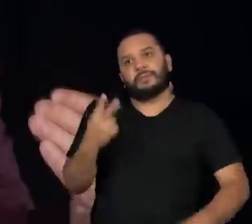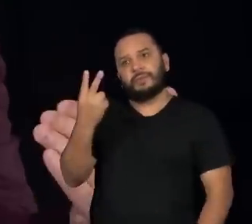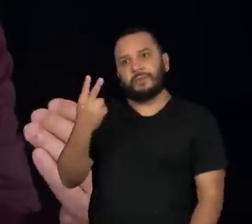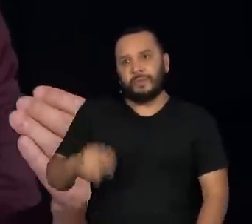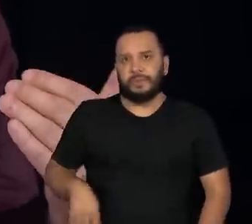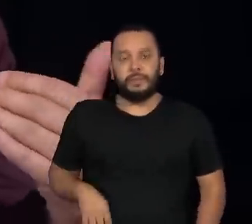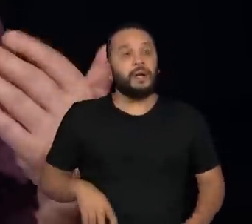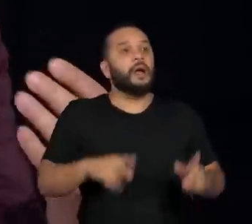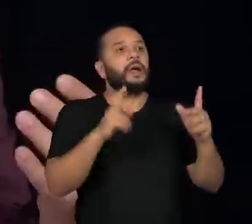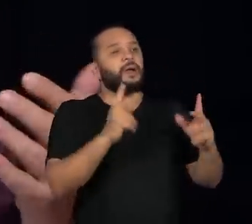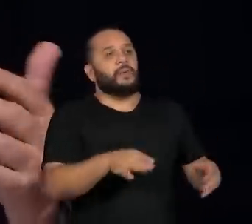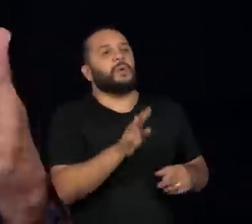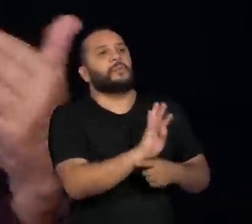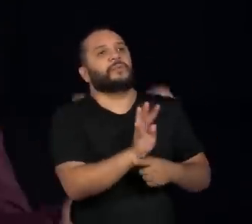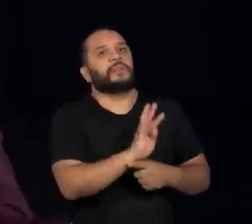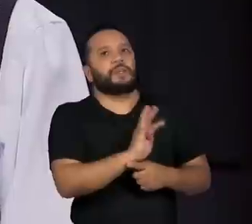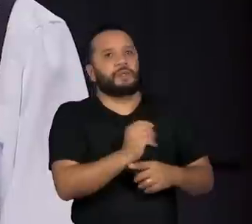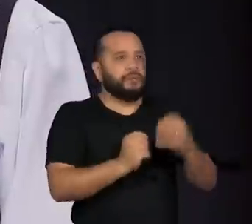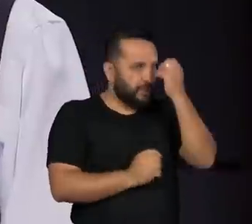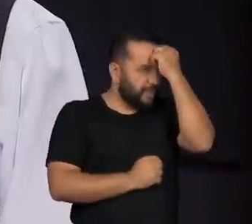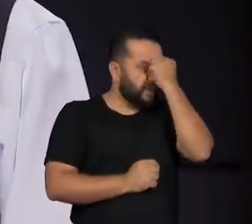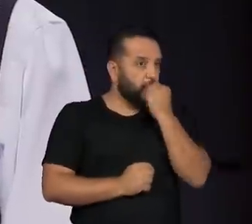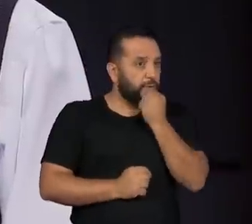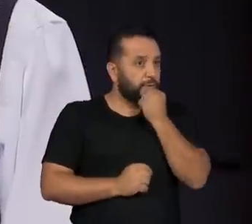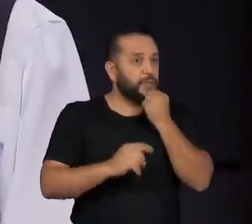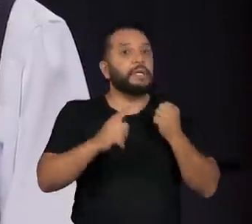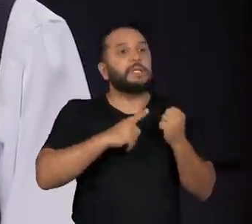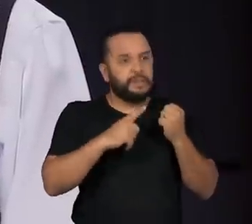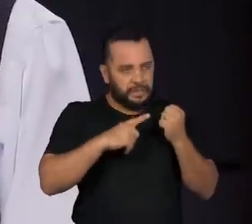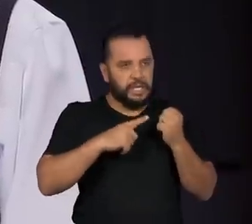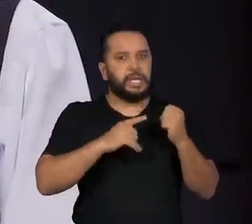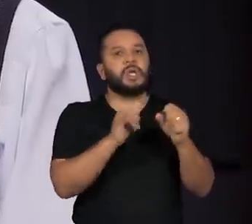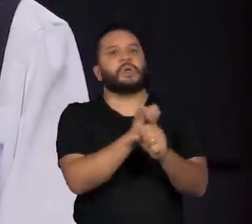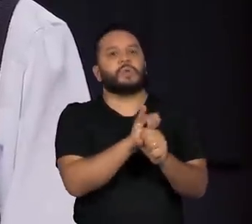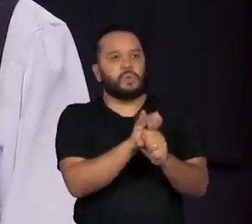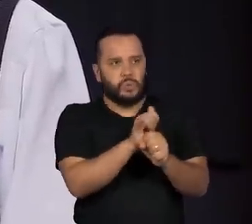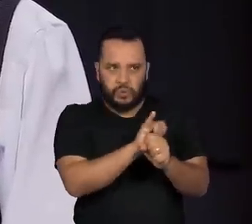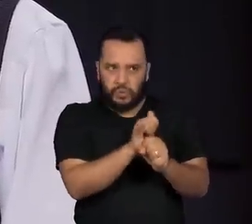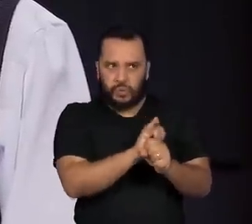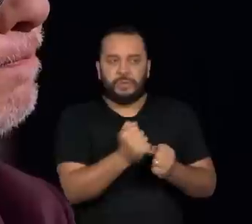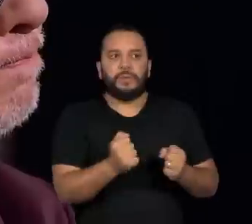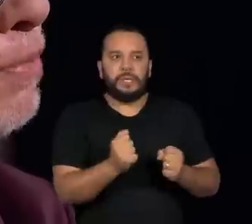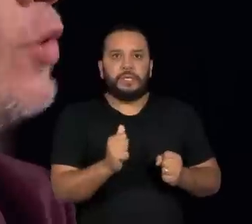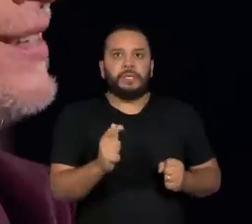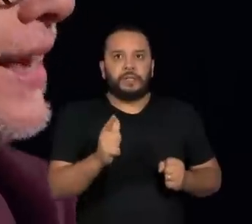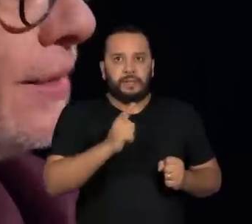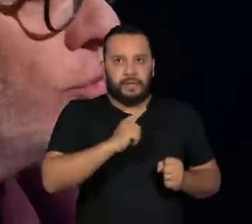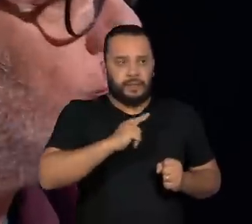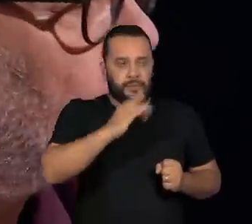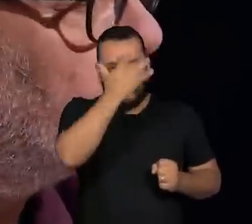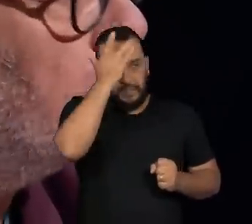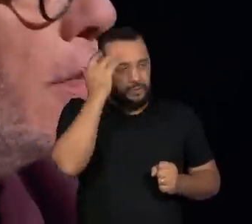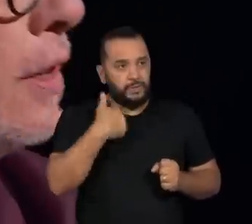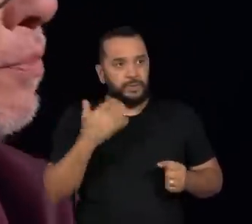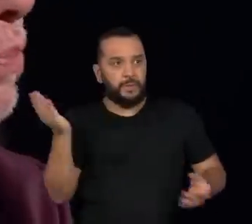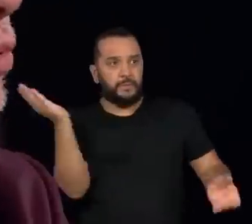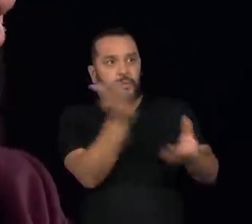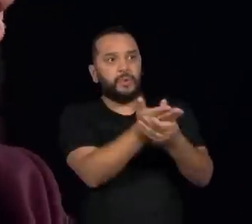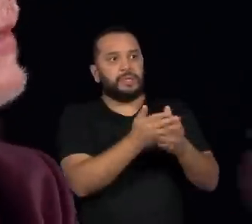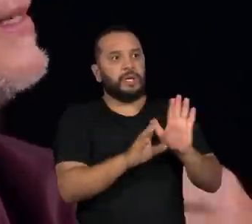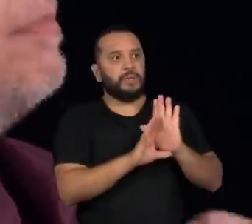terroristas que existem no YouTube né E que tem gente que processa o Google